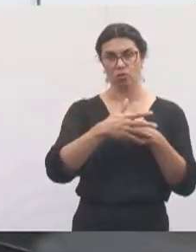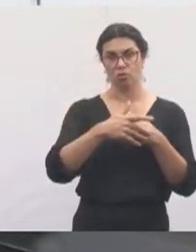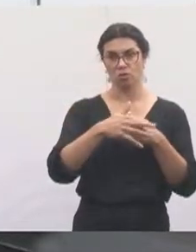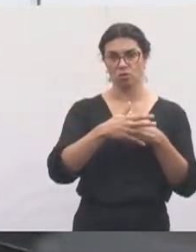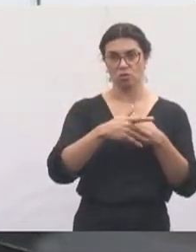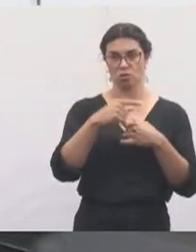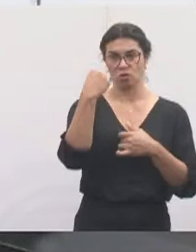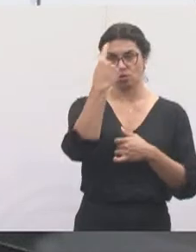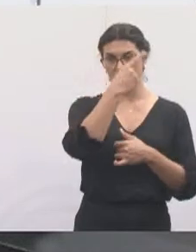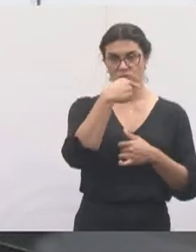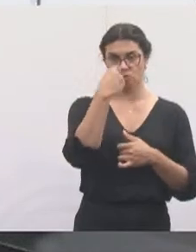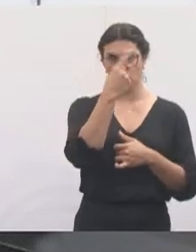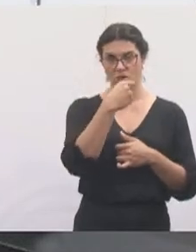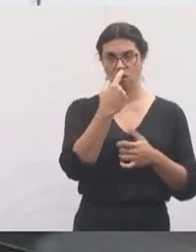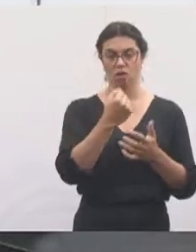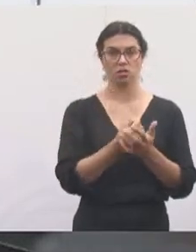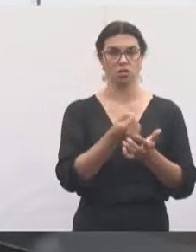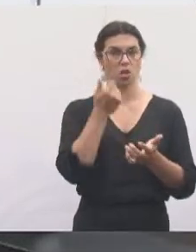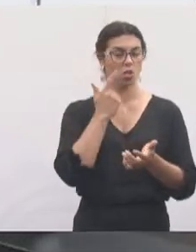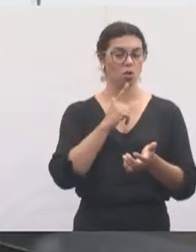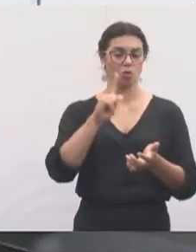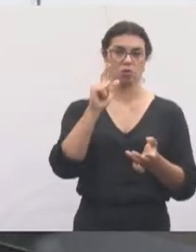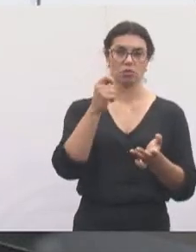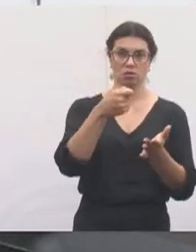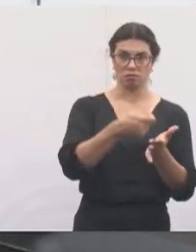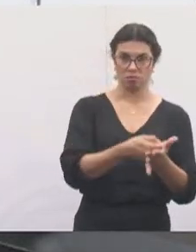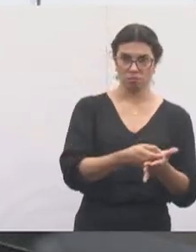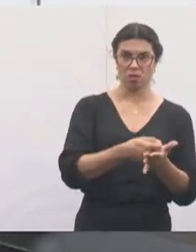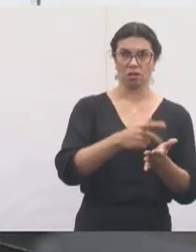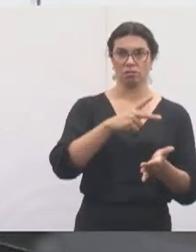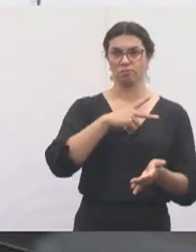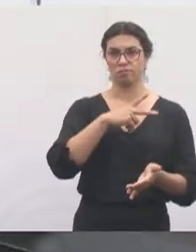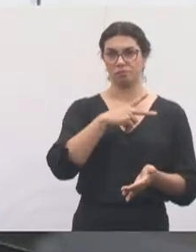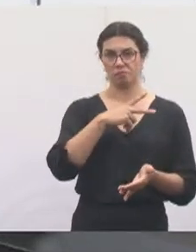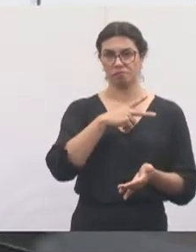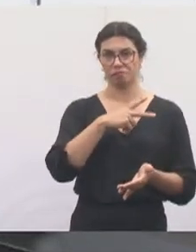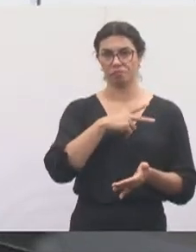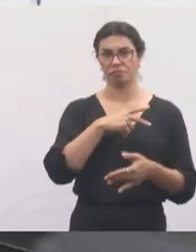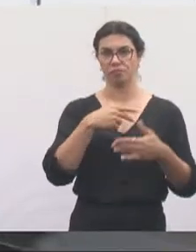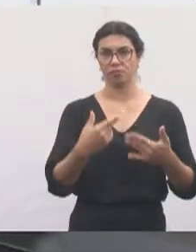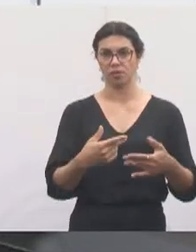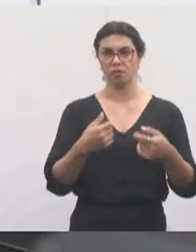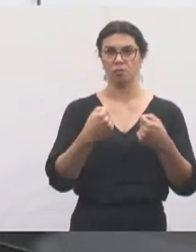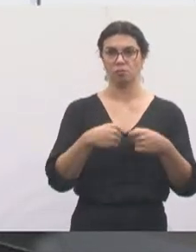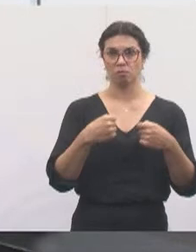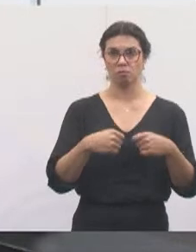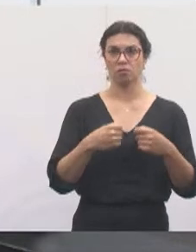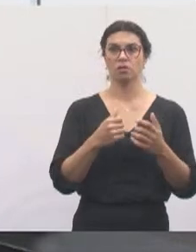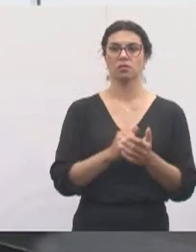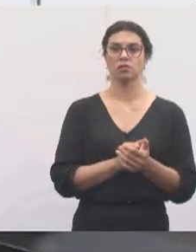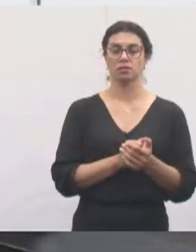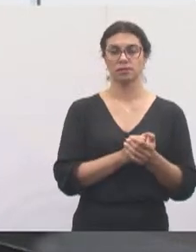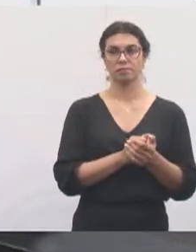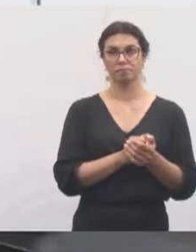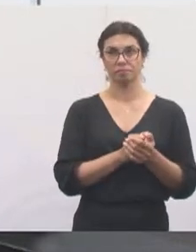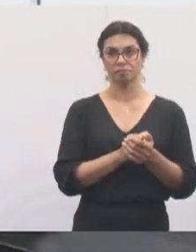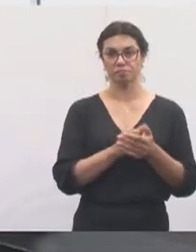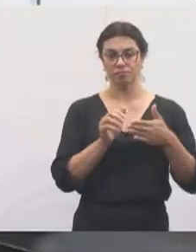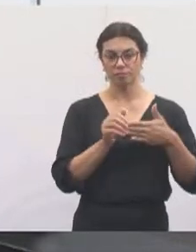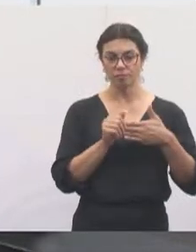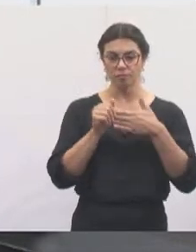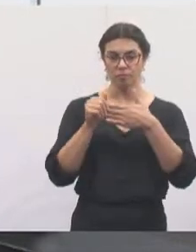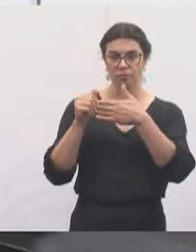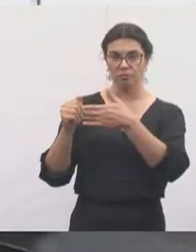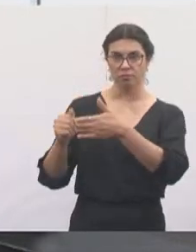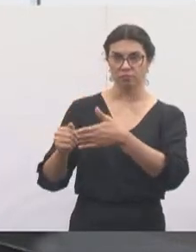custear esses tratamentos u recurs que deverão ser direcion à atenção básica